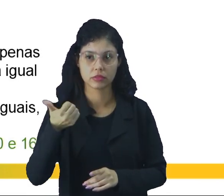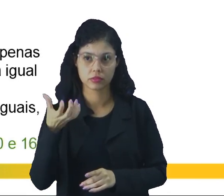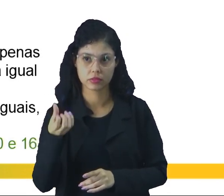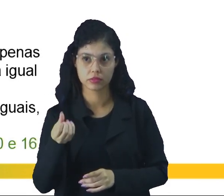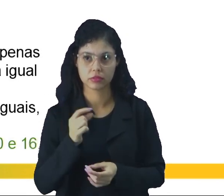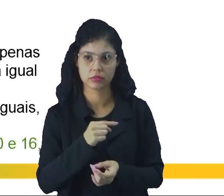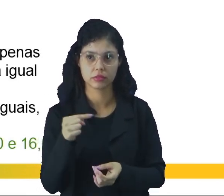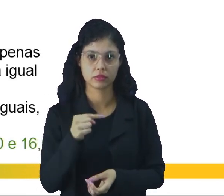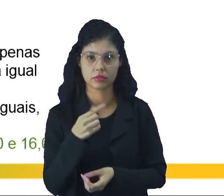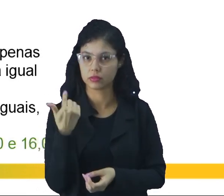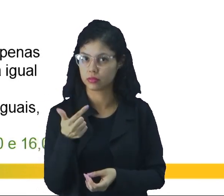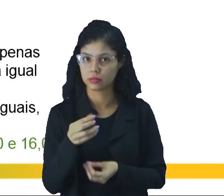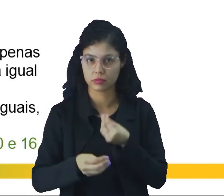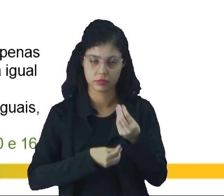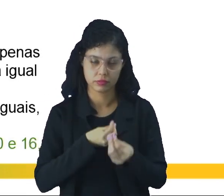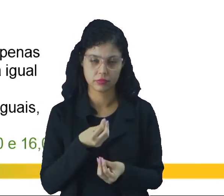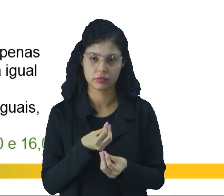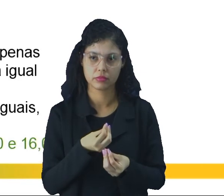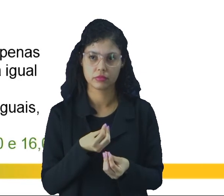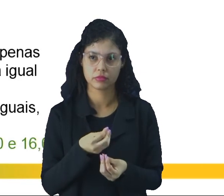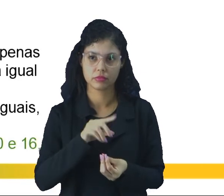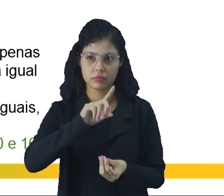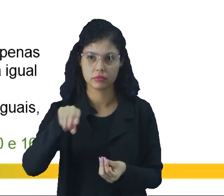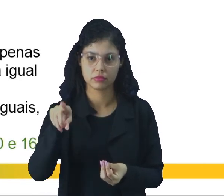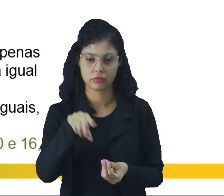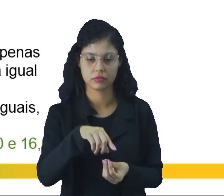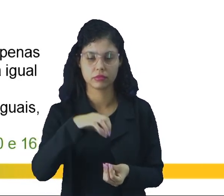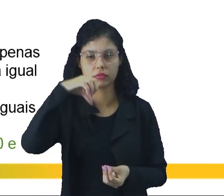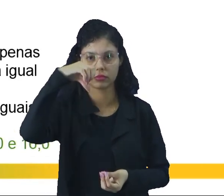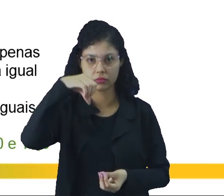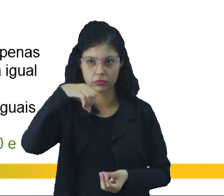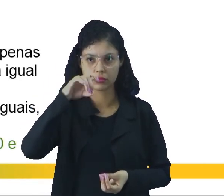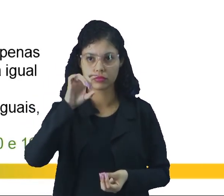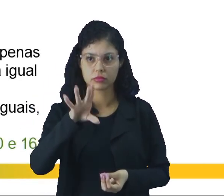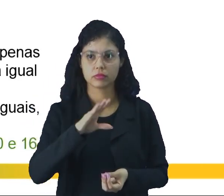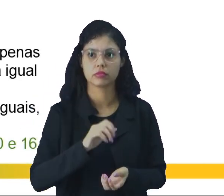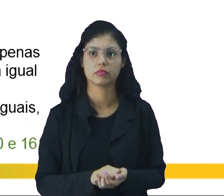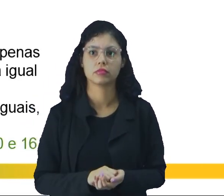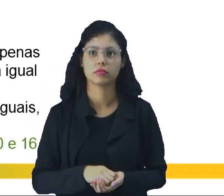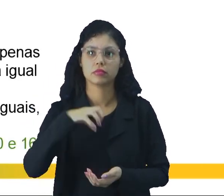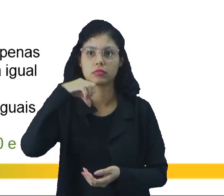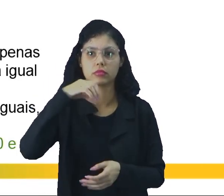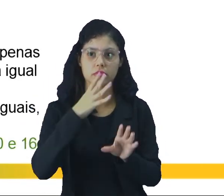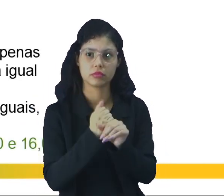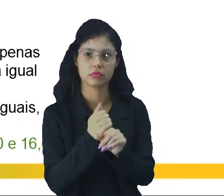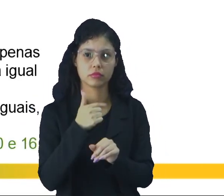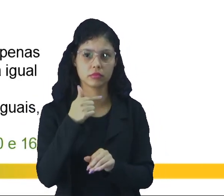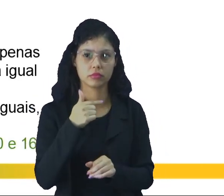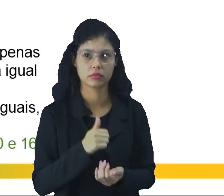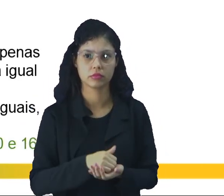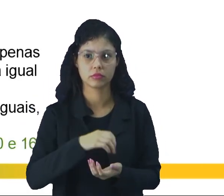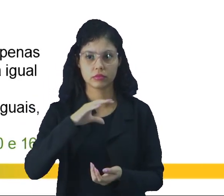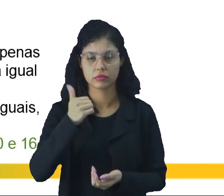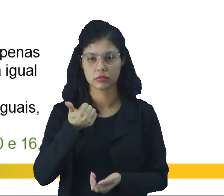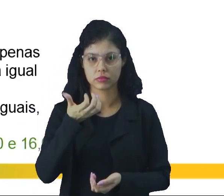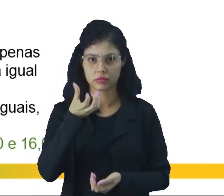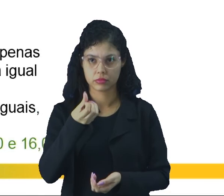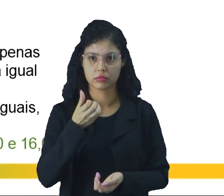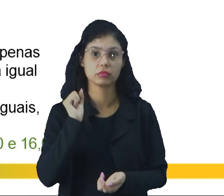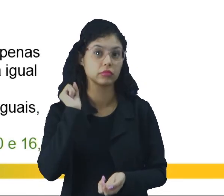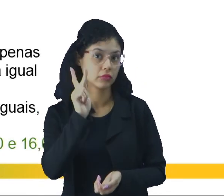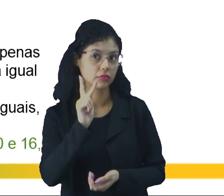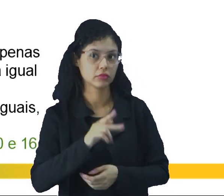Menos 16 não serve, tá? Então vai ficar com 9. Como um é 9 e o outro é 9 mais 7, eu vou chegar em 9 e